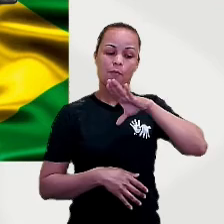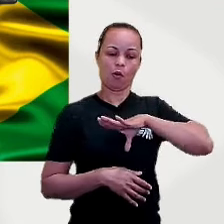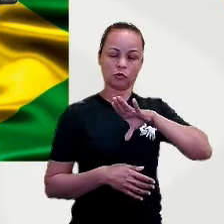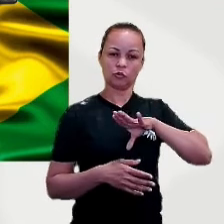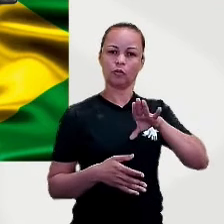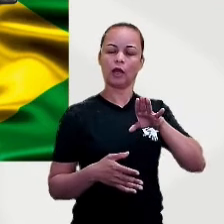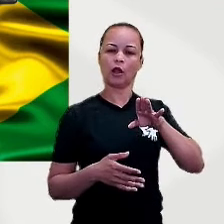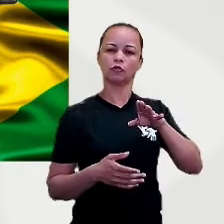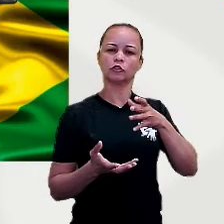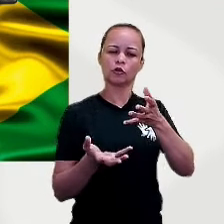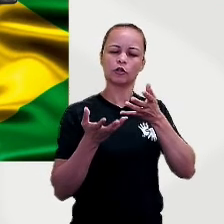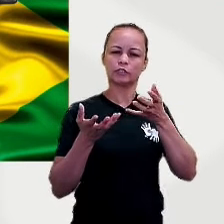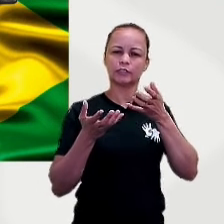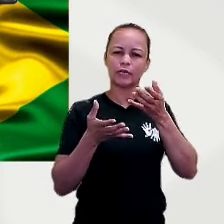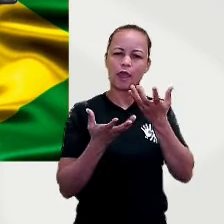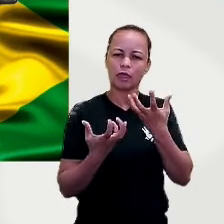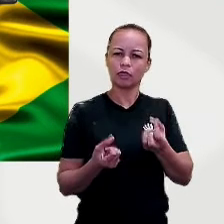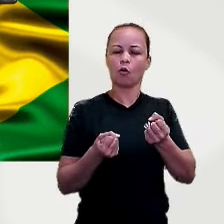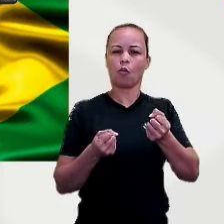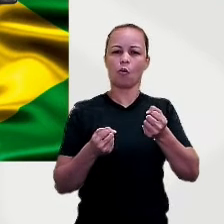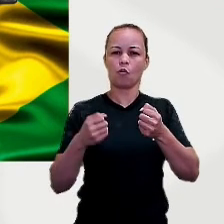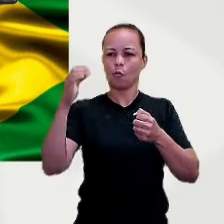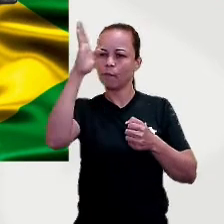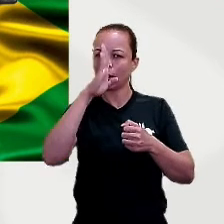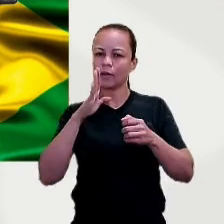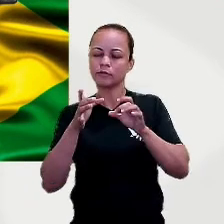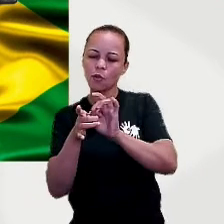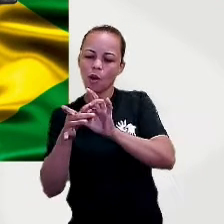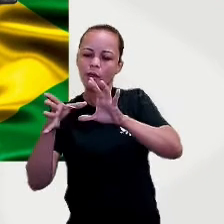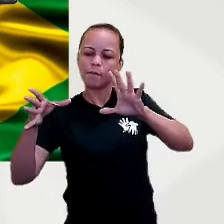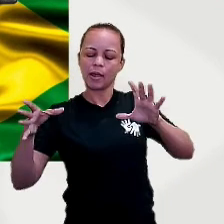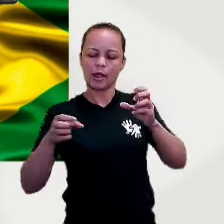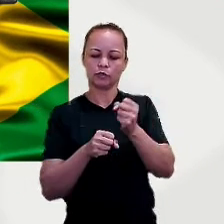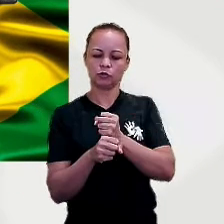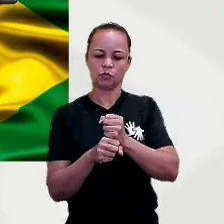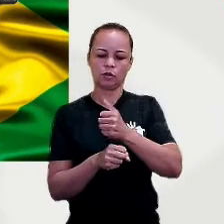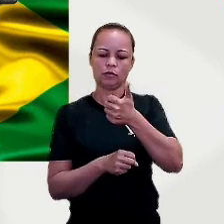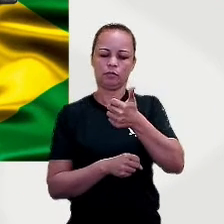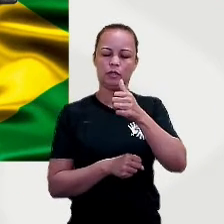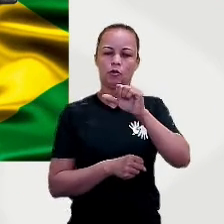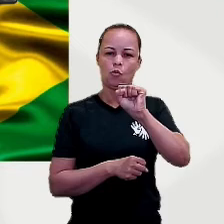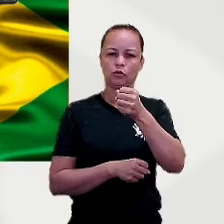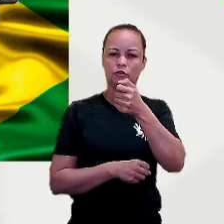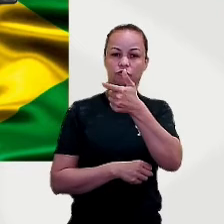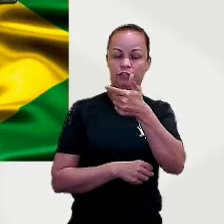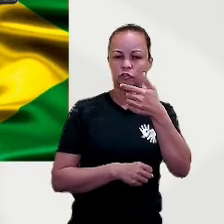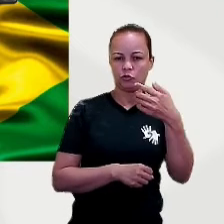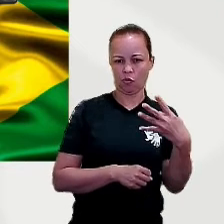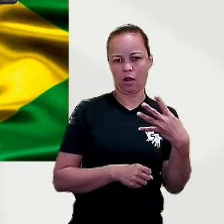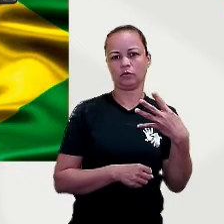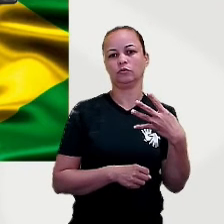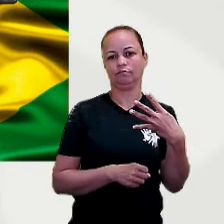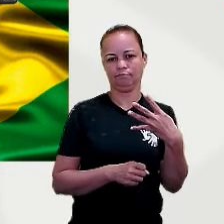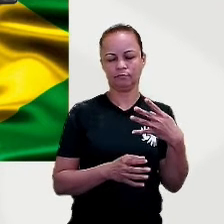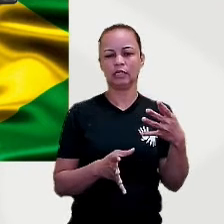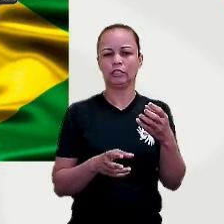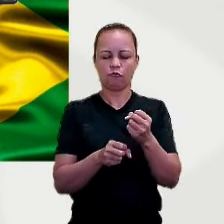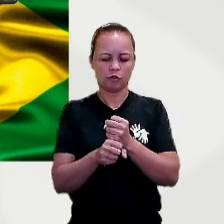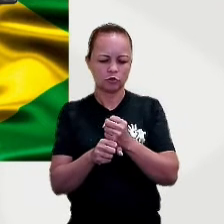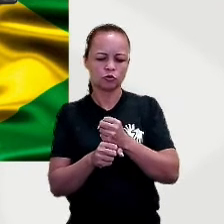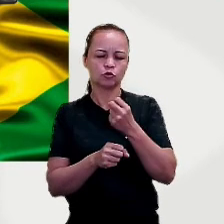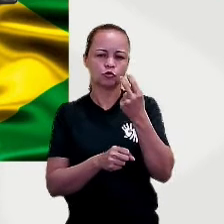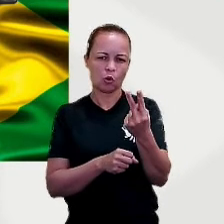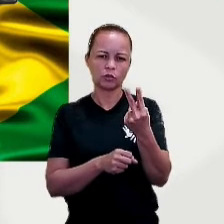do Brasil em 1824. Vejam, do grito para o reconhecimento levou-se 2 anos e foi 2 anos